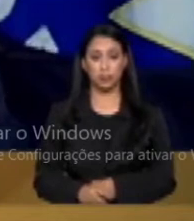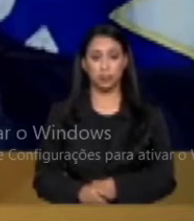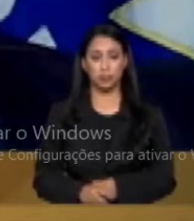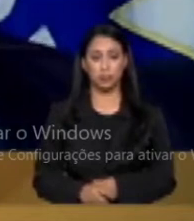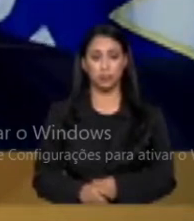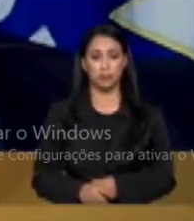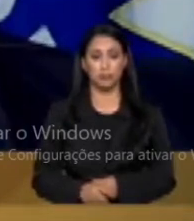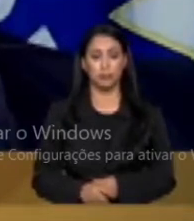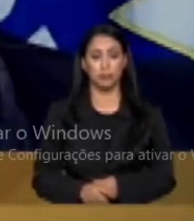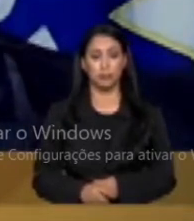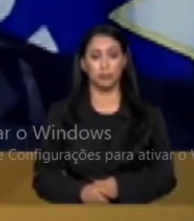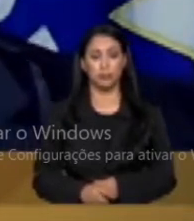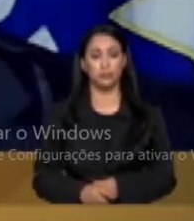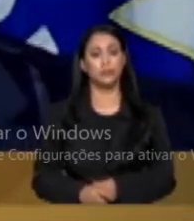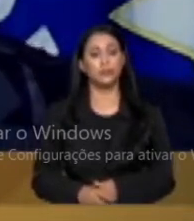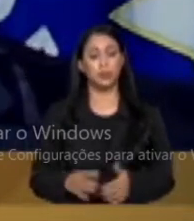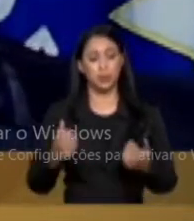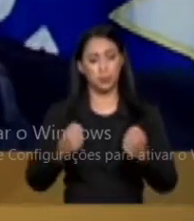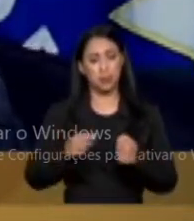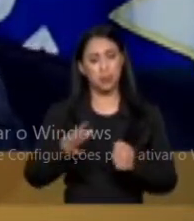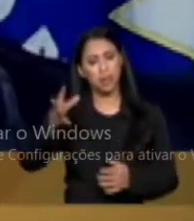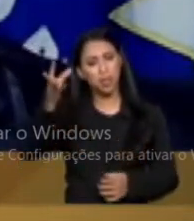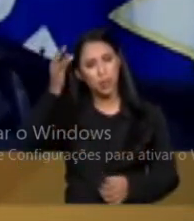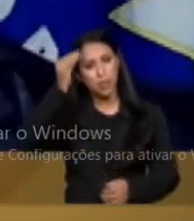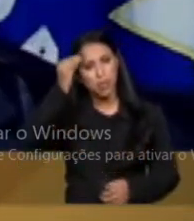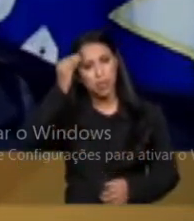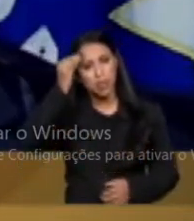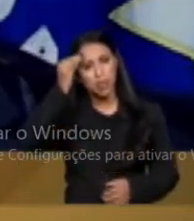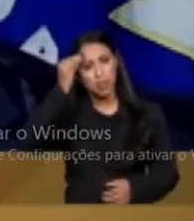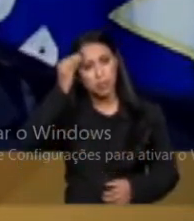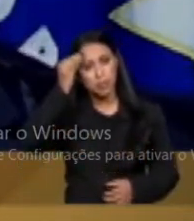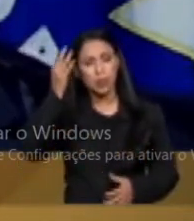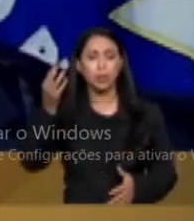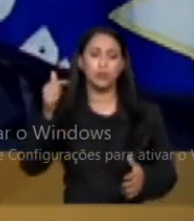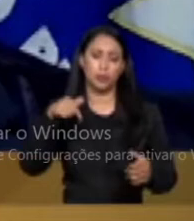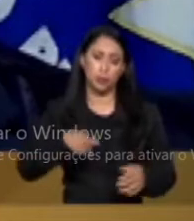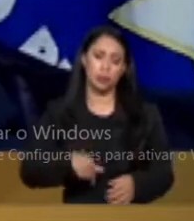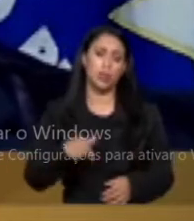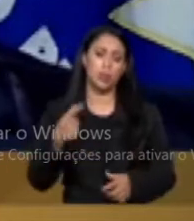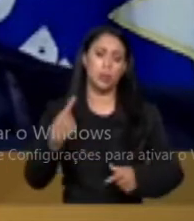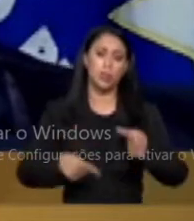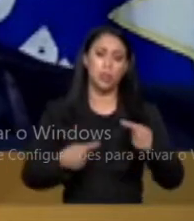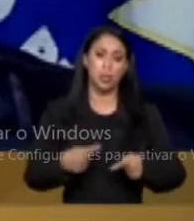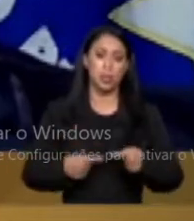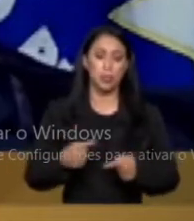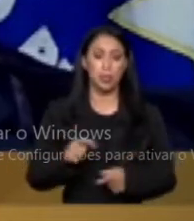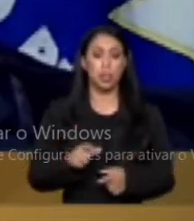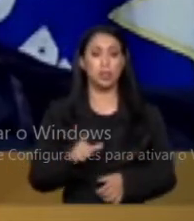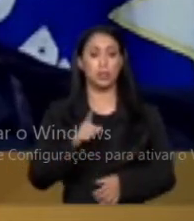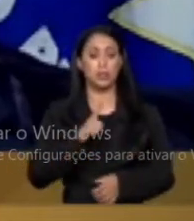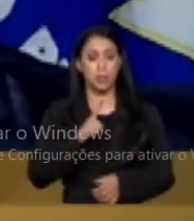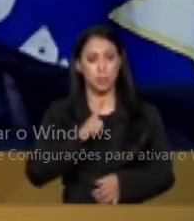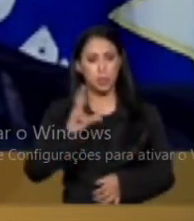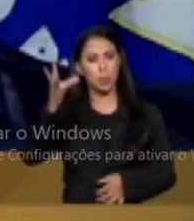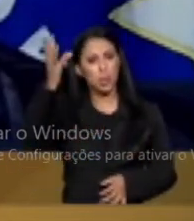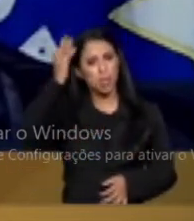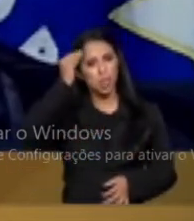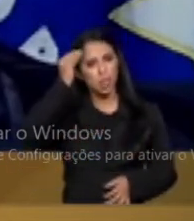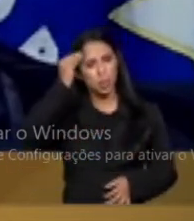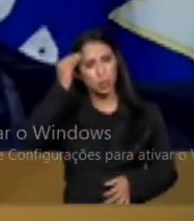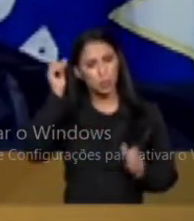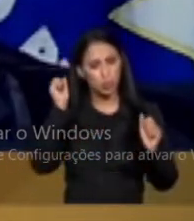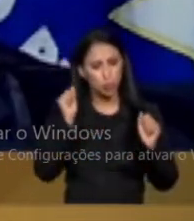forma racional, como é da natureza deste regime político. Racionalidade anda de mãos dadas